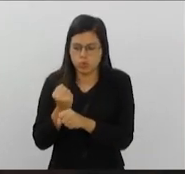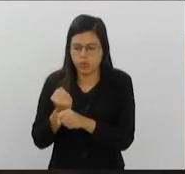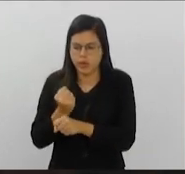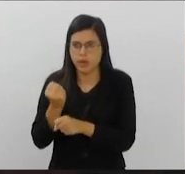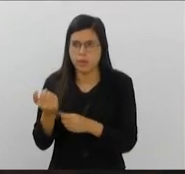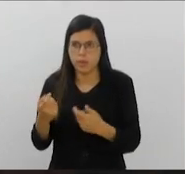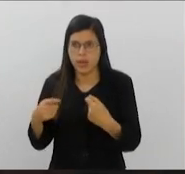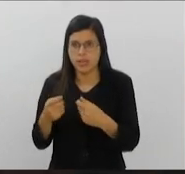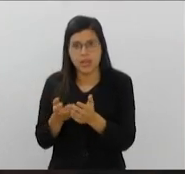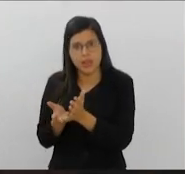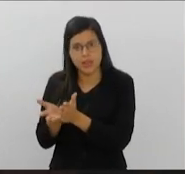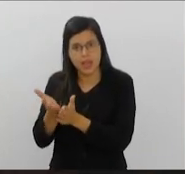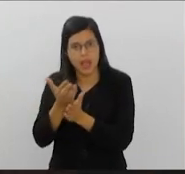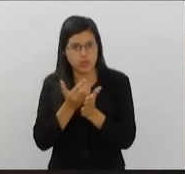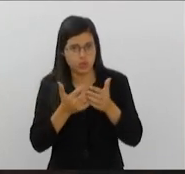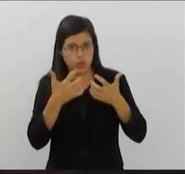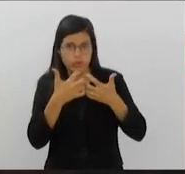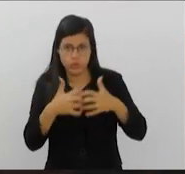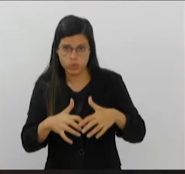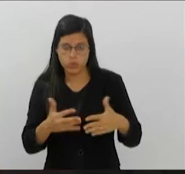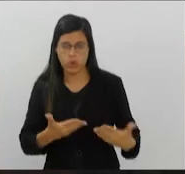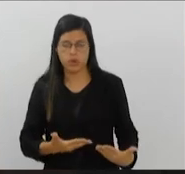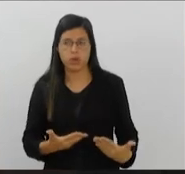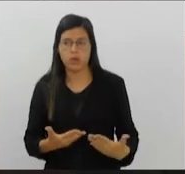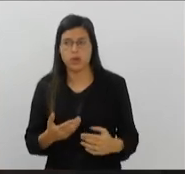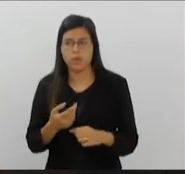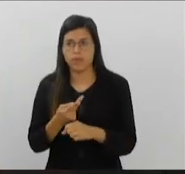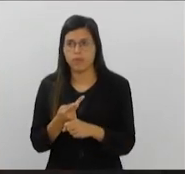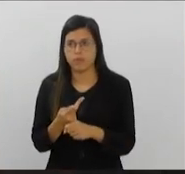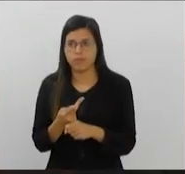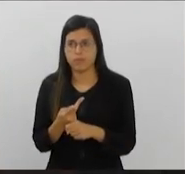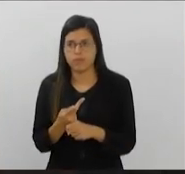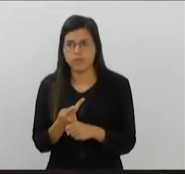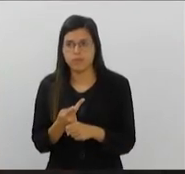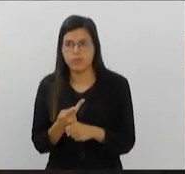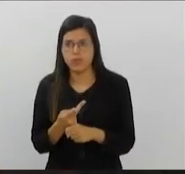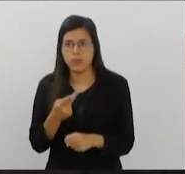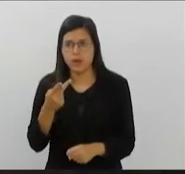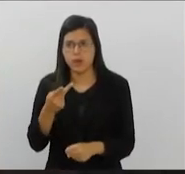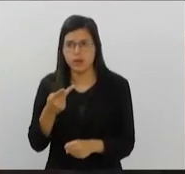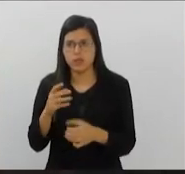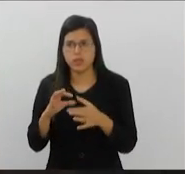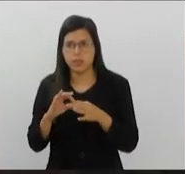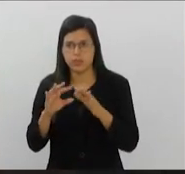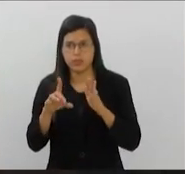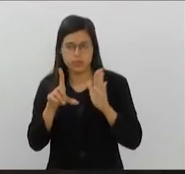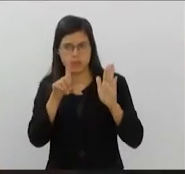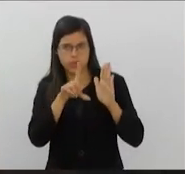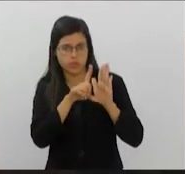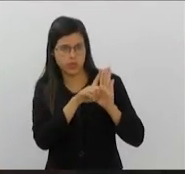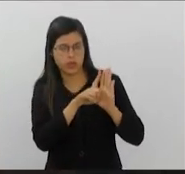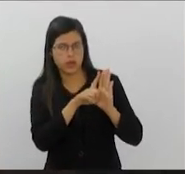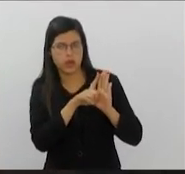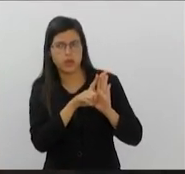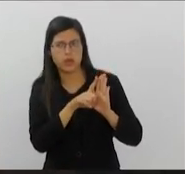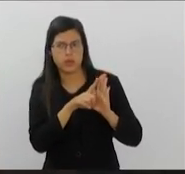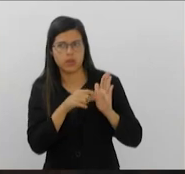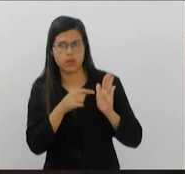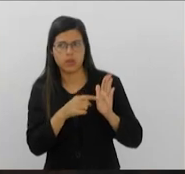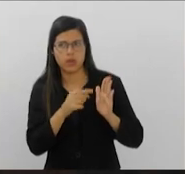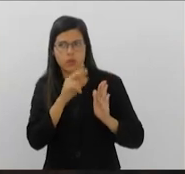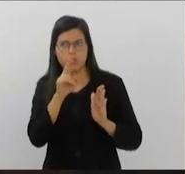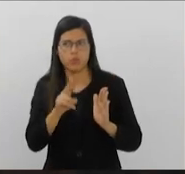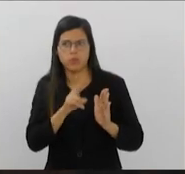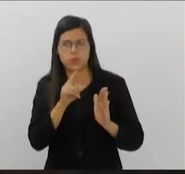tem que ter dados eficientes. E, para premiar, a gente autorizou, por meio de lei, a